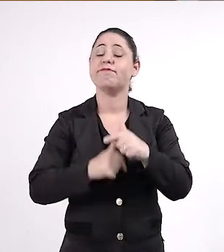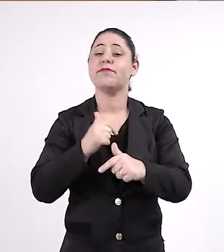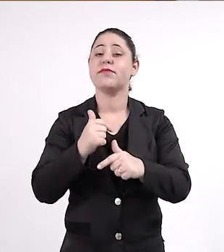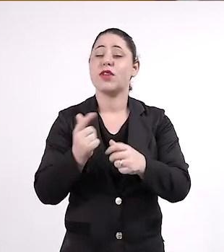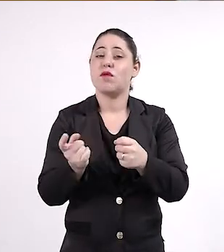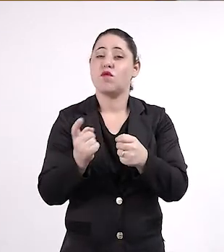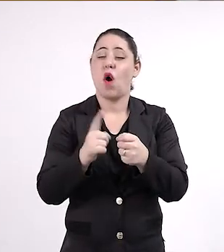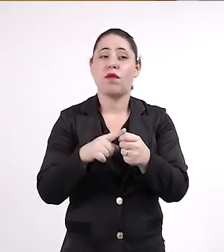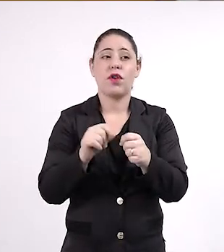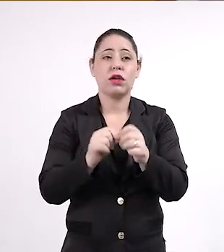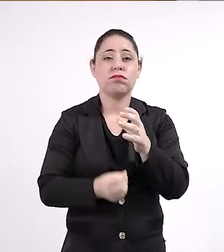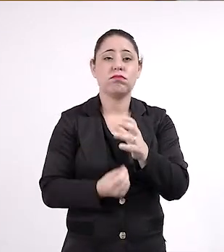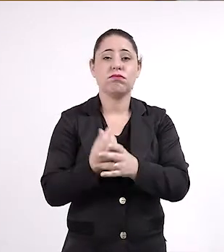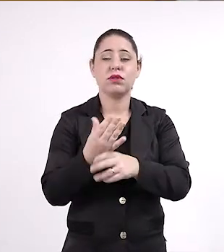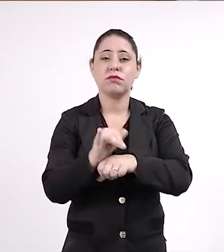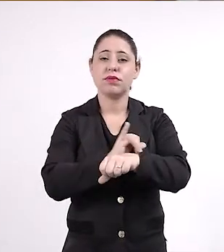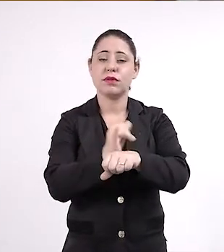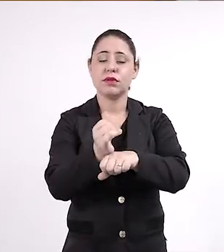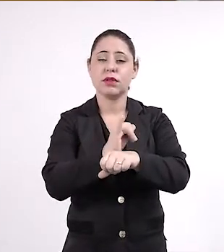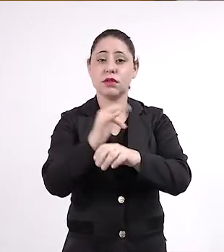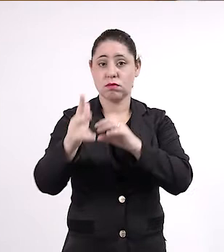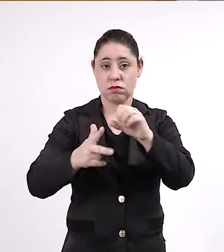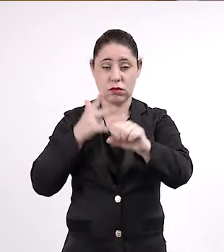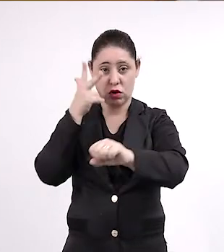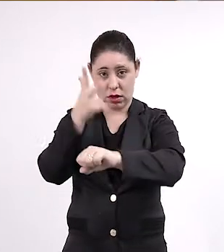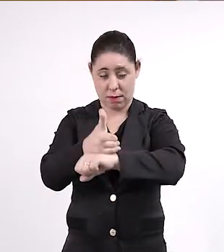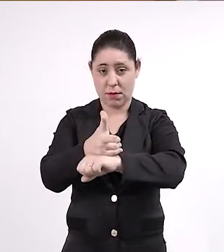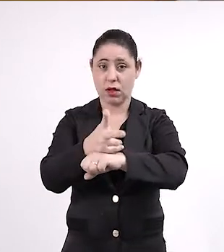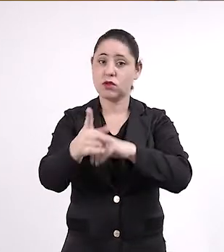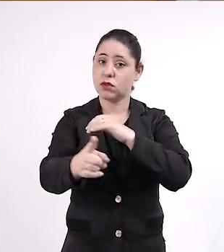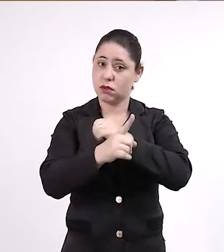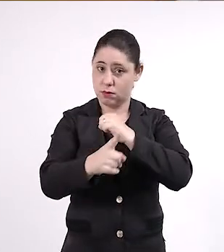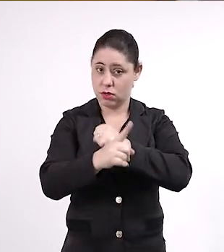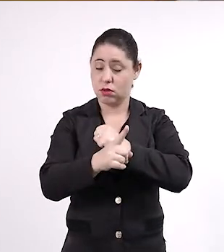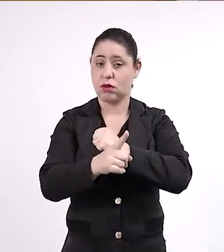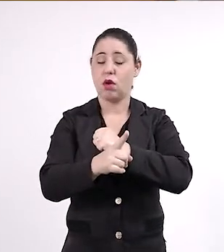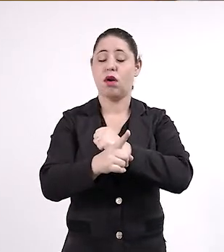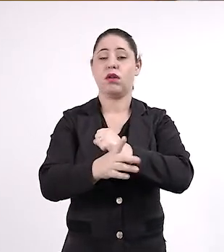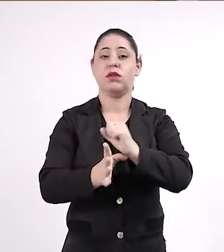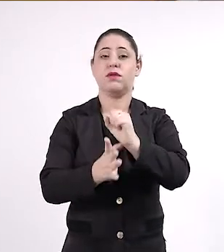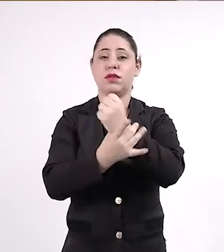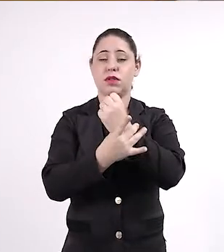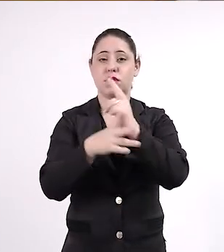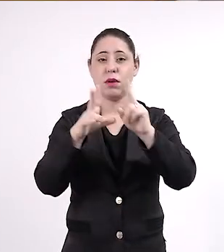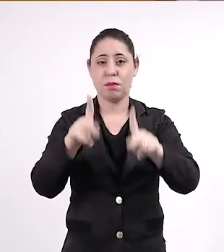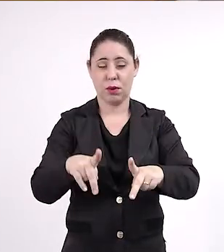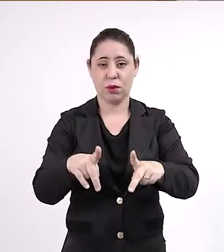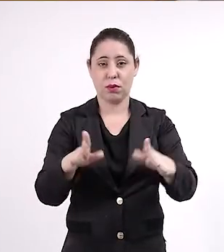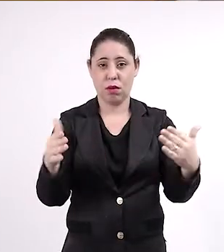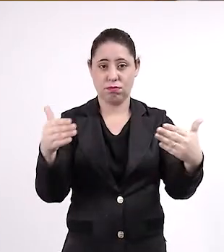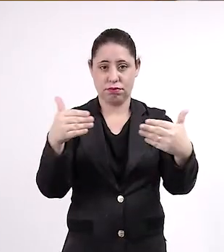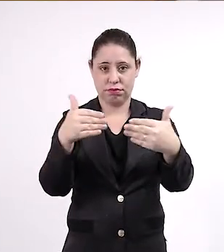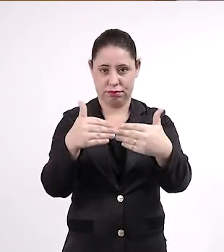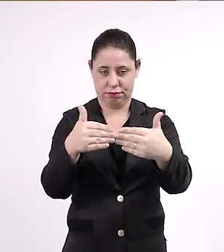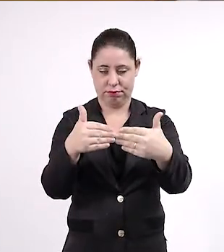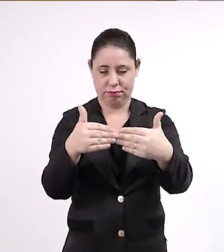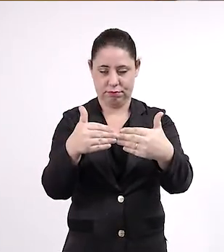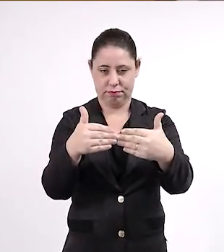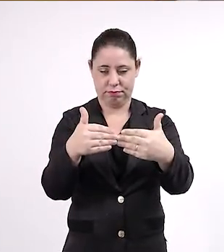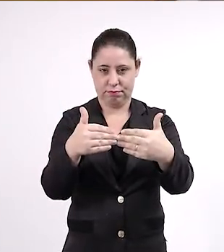para estabelecer mecanismos remotos de atendimento. Embora a Defensoria Pública esteja com as suas